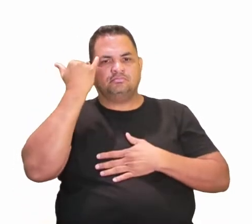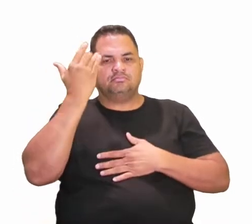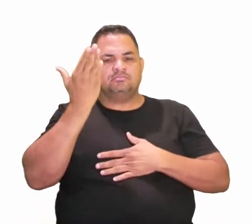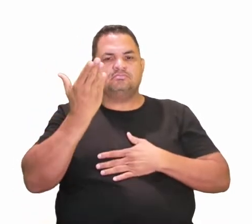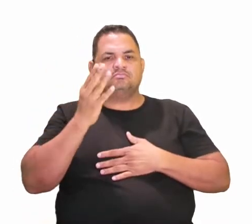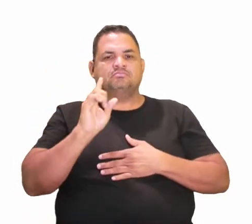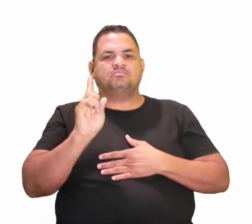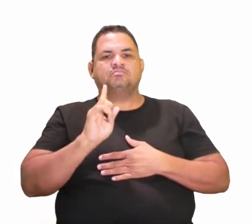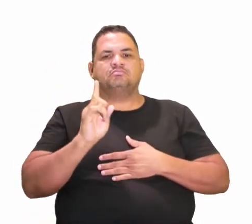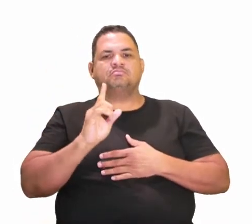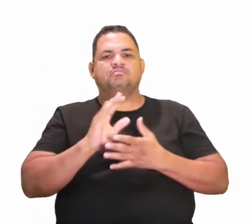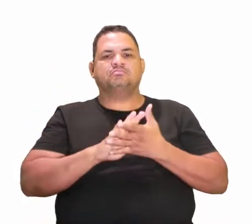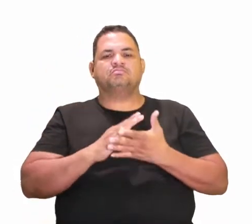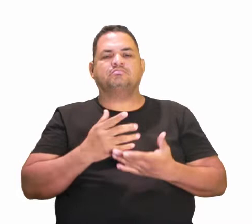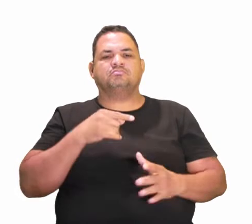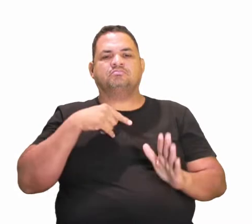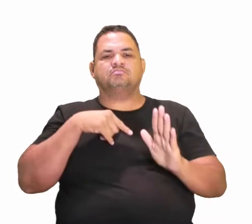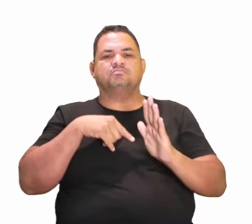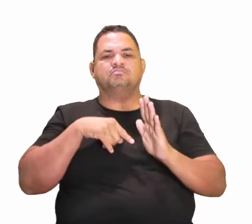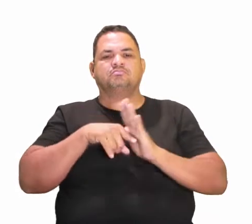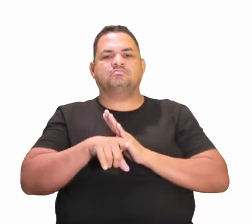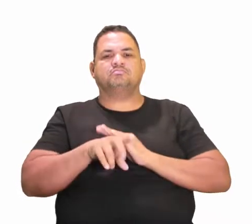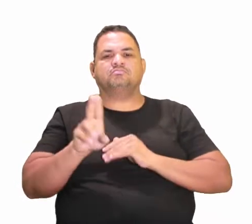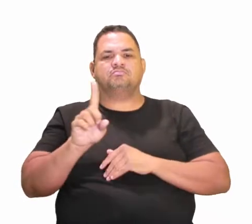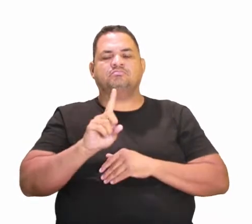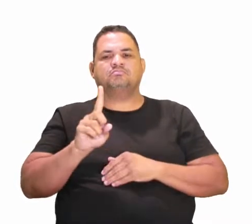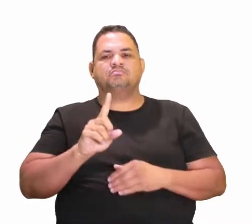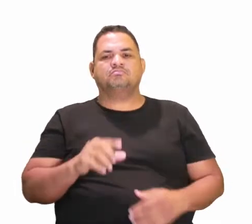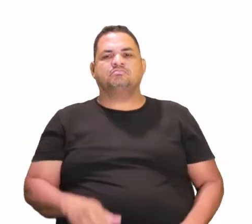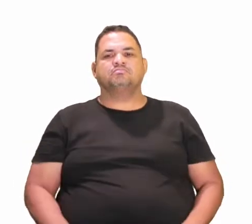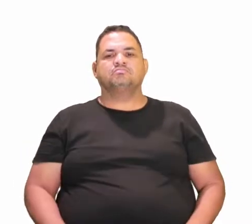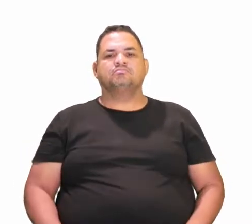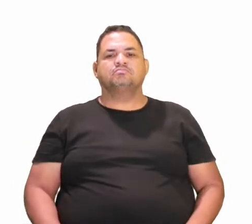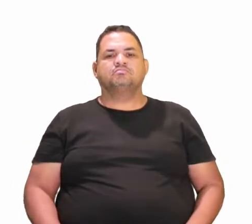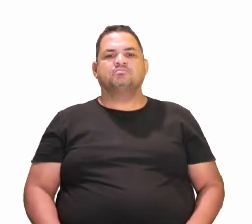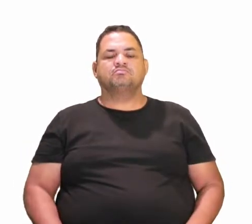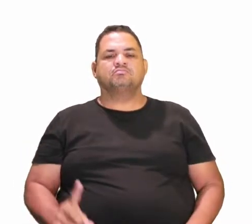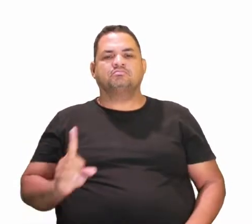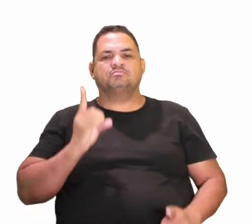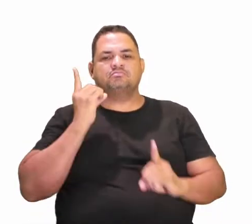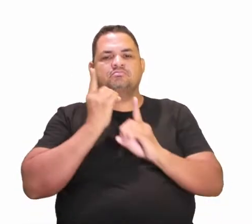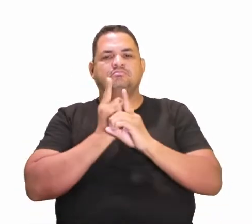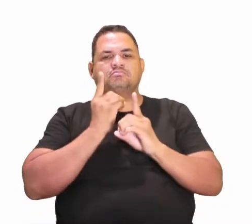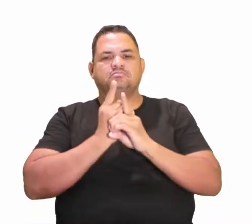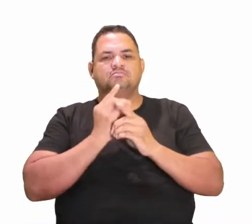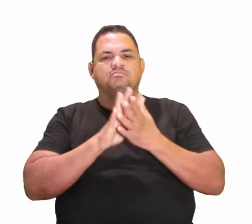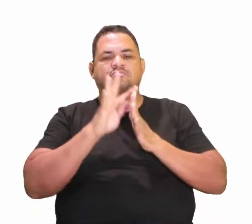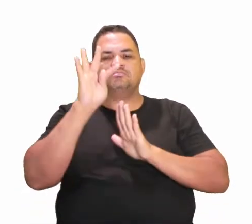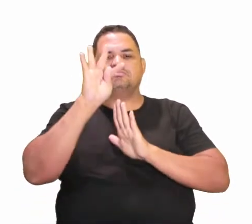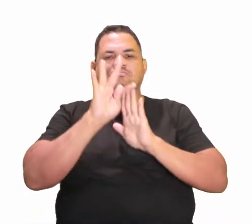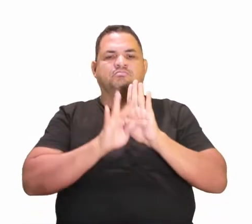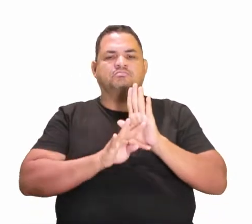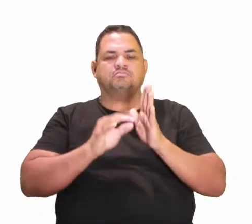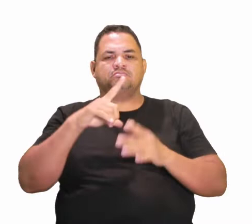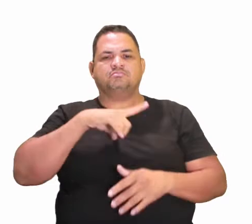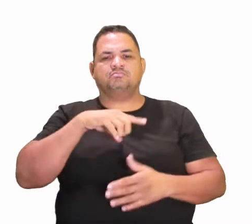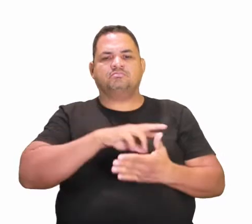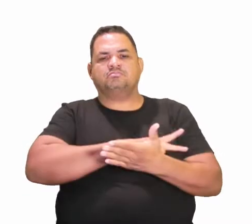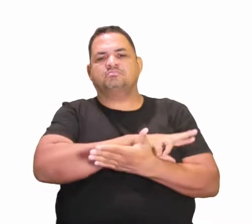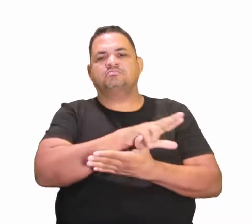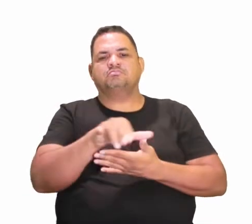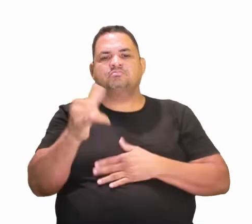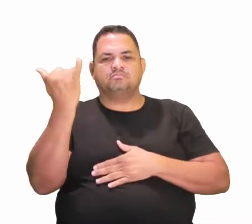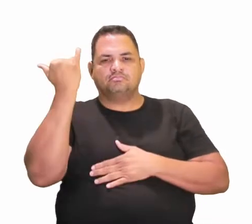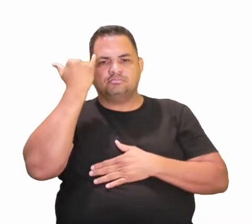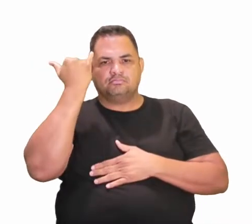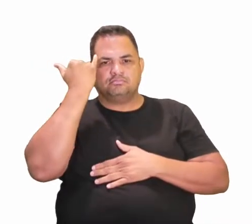olha só a pegadinha do não Cuidado para não cair que é fácil viu não encontramos esse tipo de texto Então você tem aqui várias informações